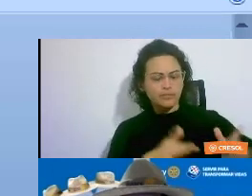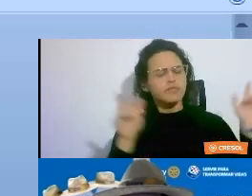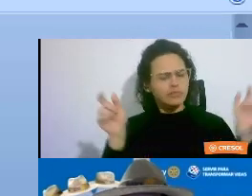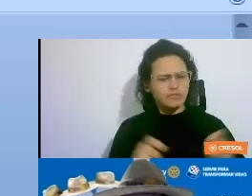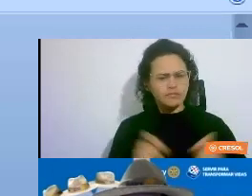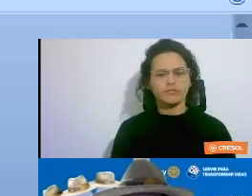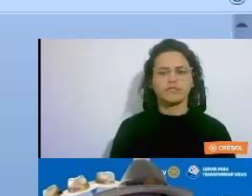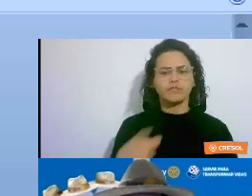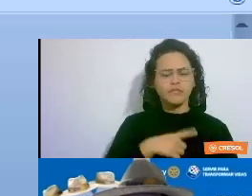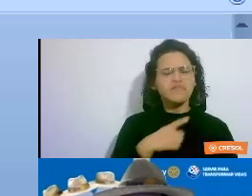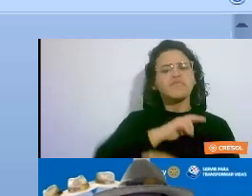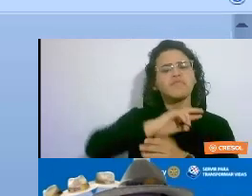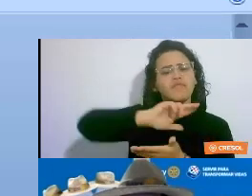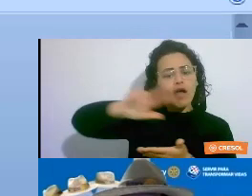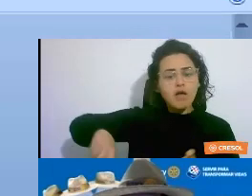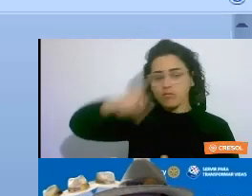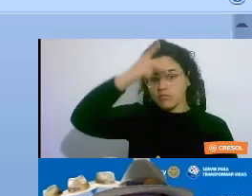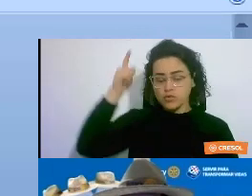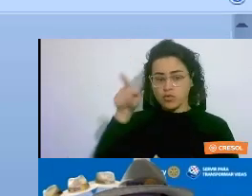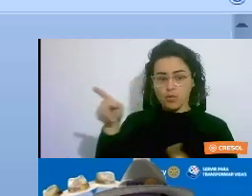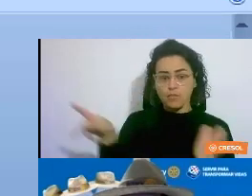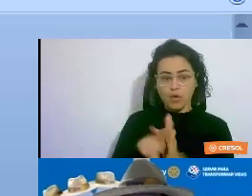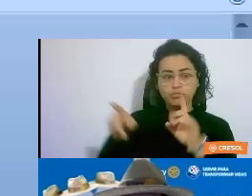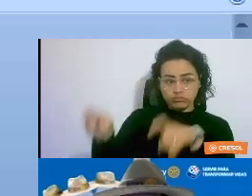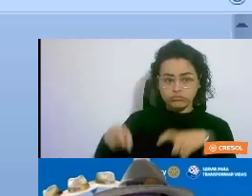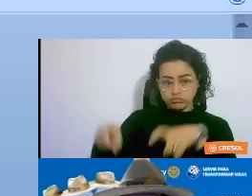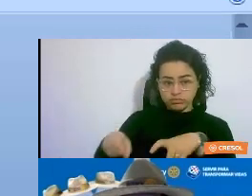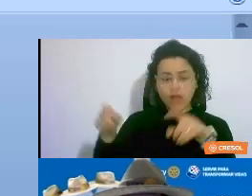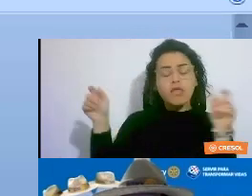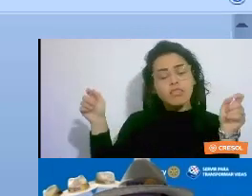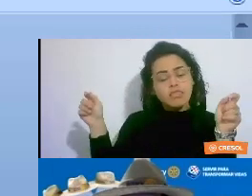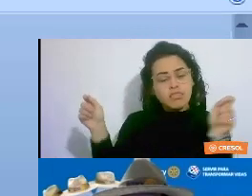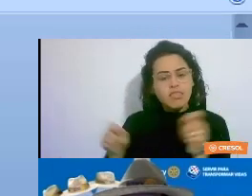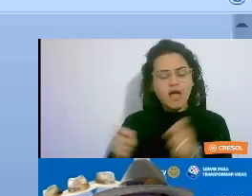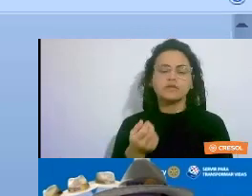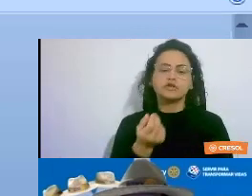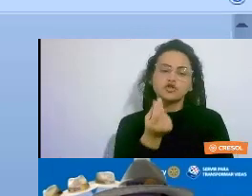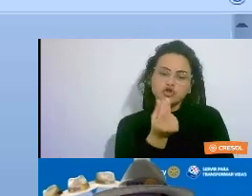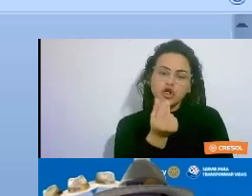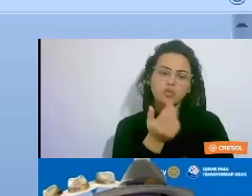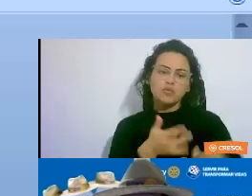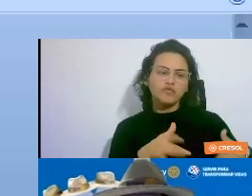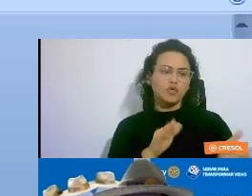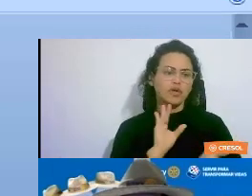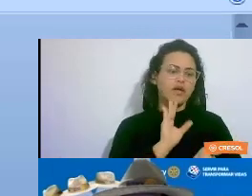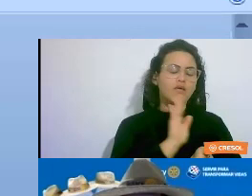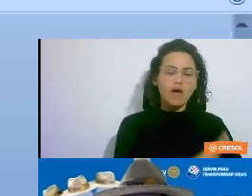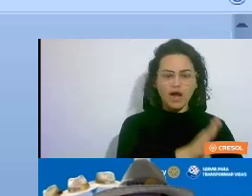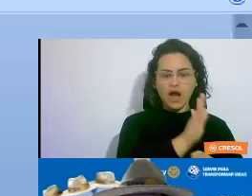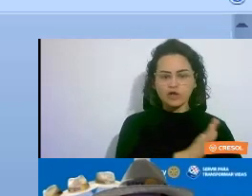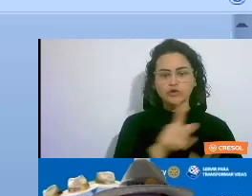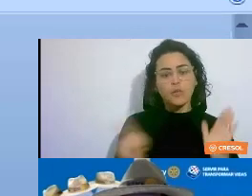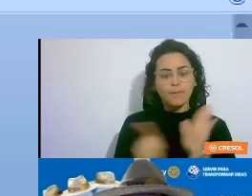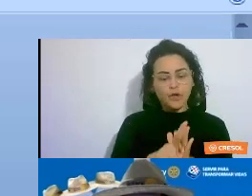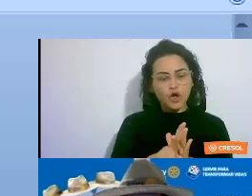produtores rurais aí que podem se tornar então, contribuinte como agrocidadão. E, por